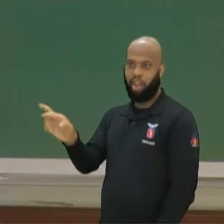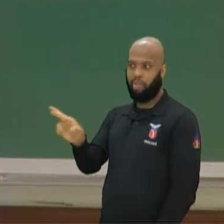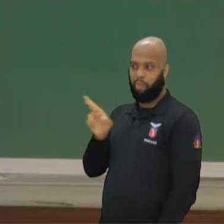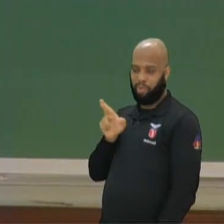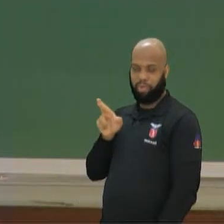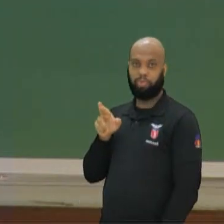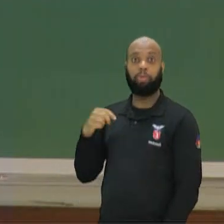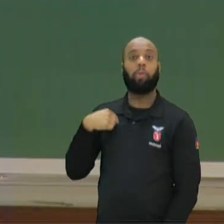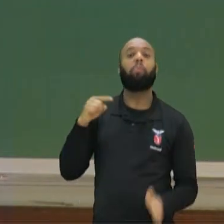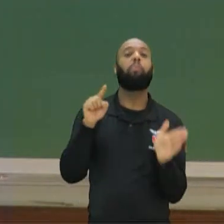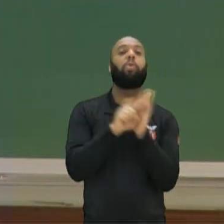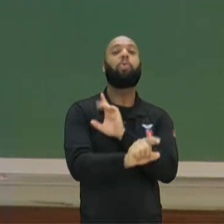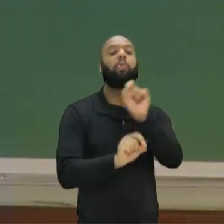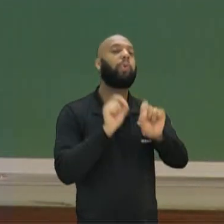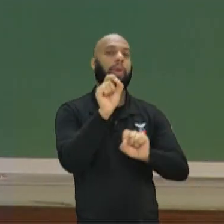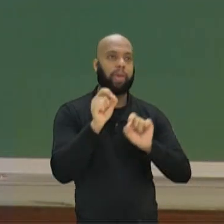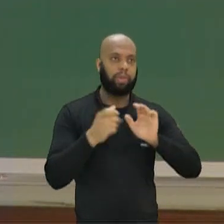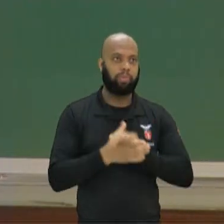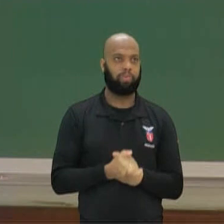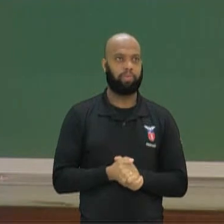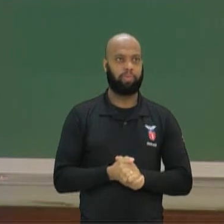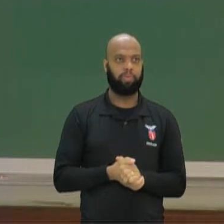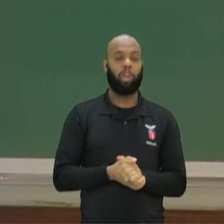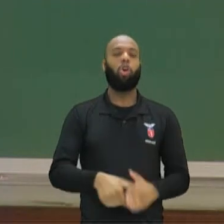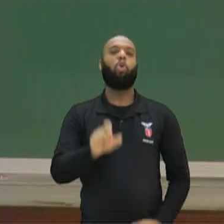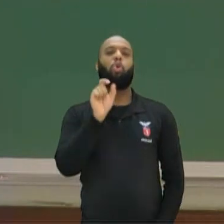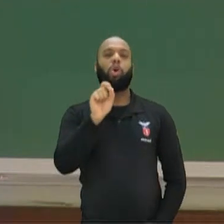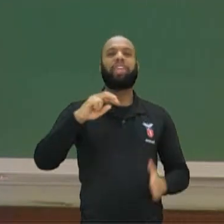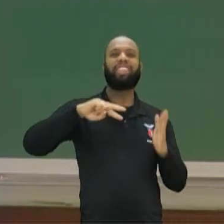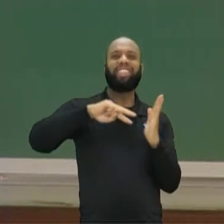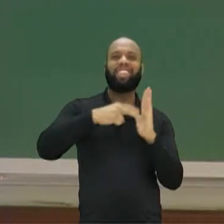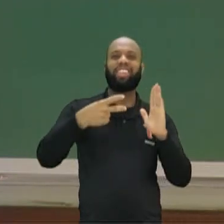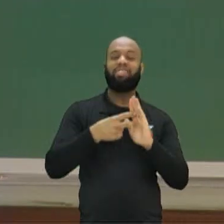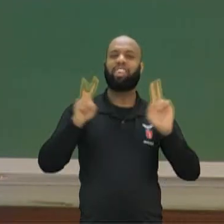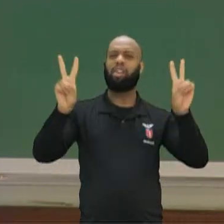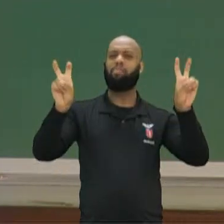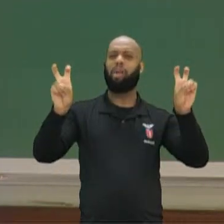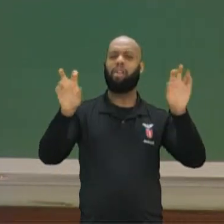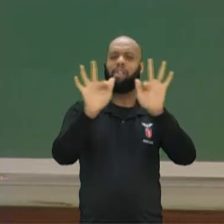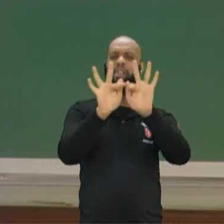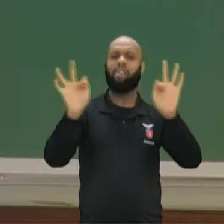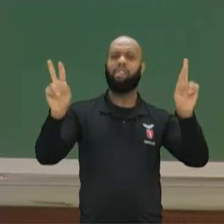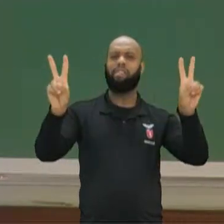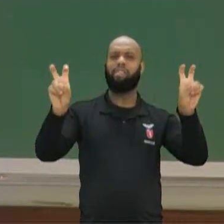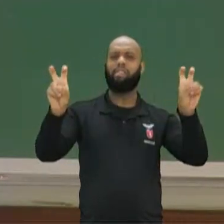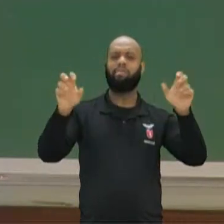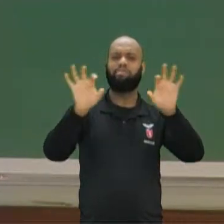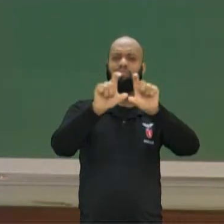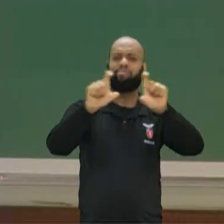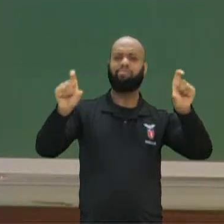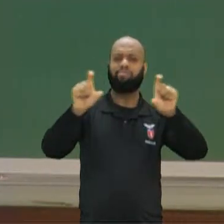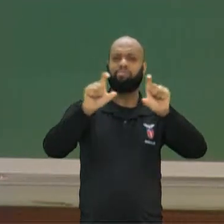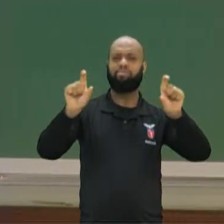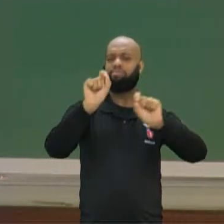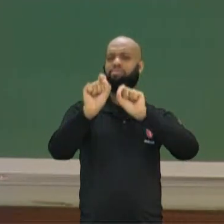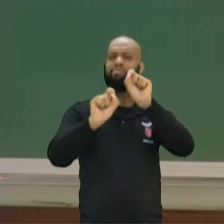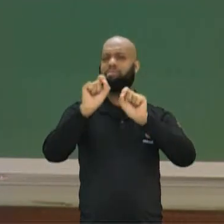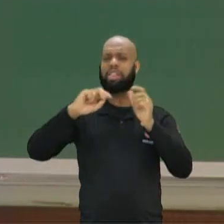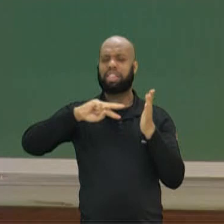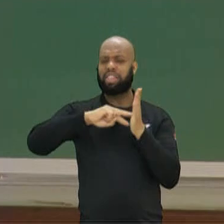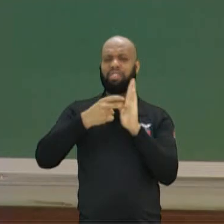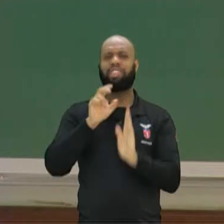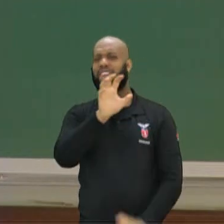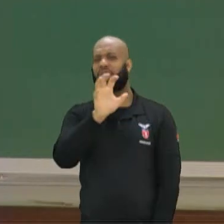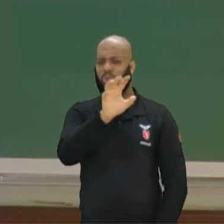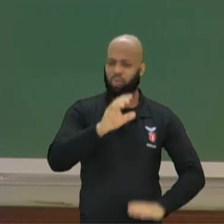tinha perguntado, what does keep your chin up mean in português? O que a expressão keep your